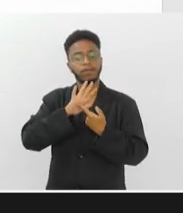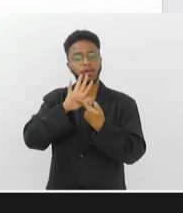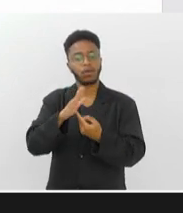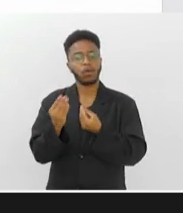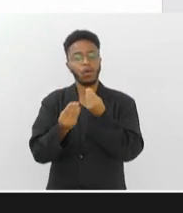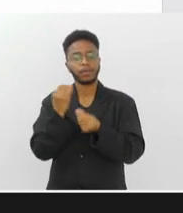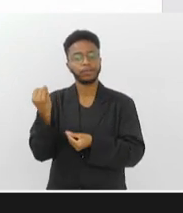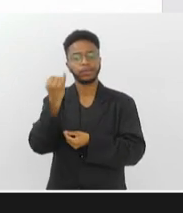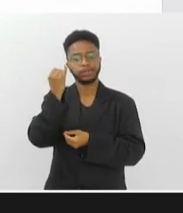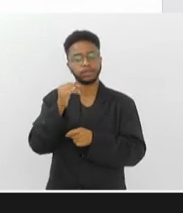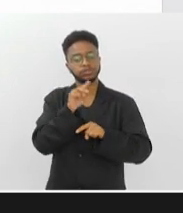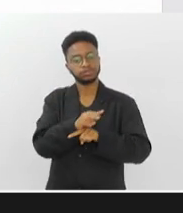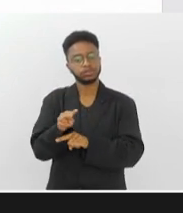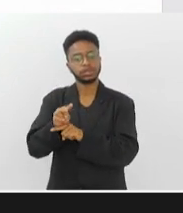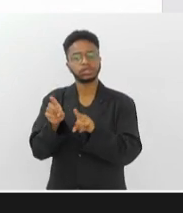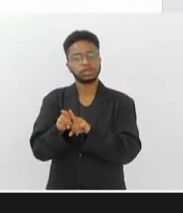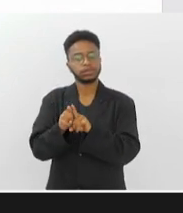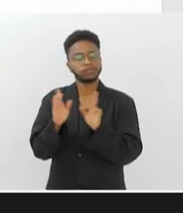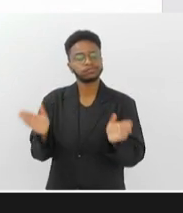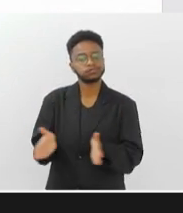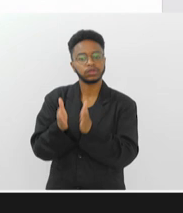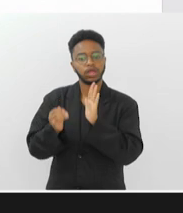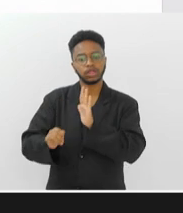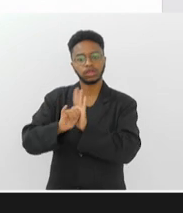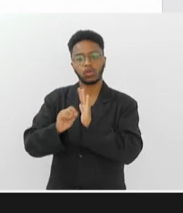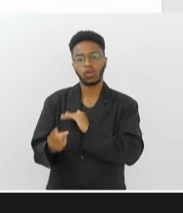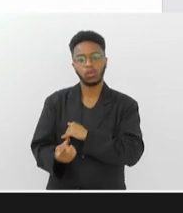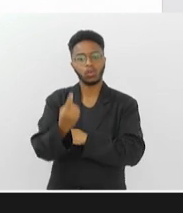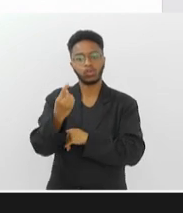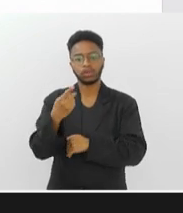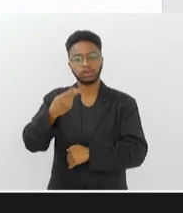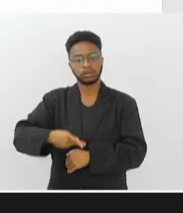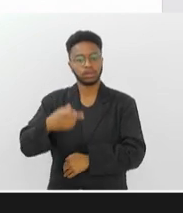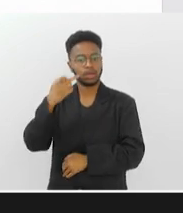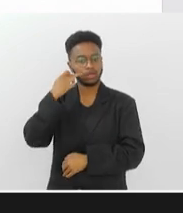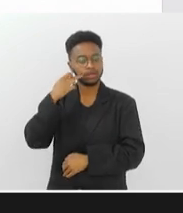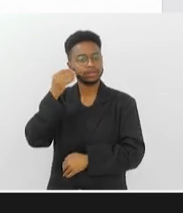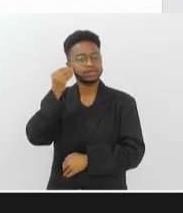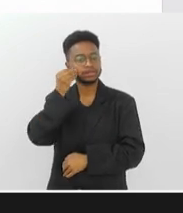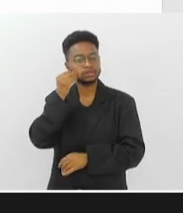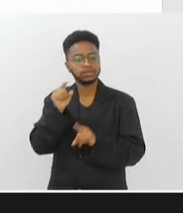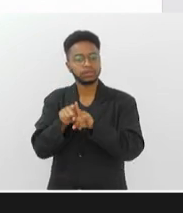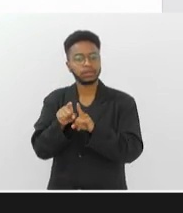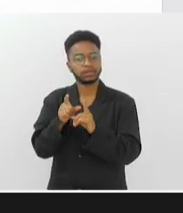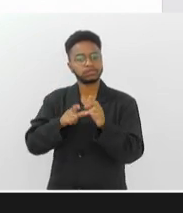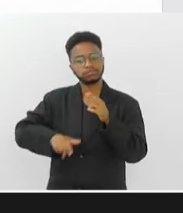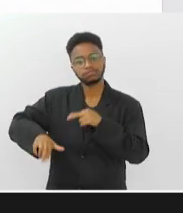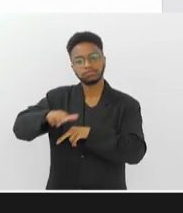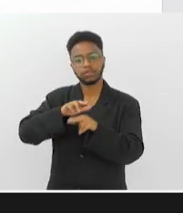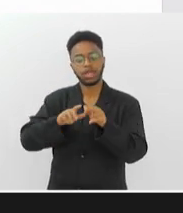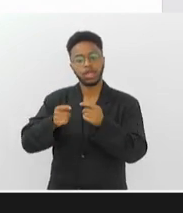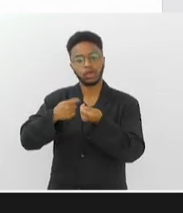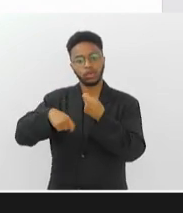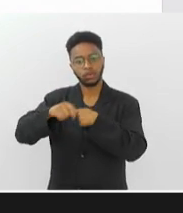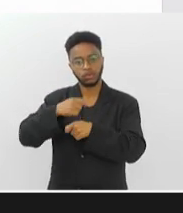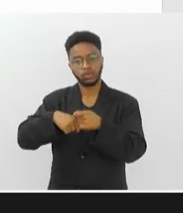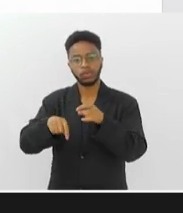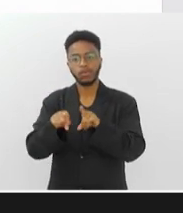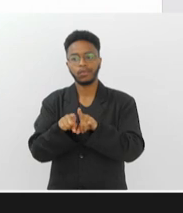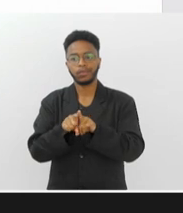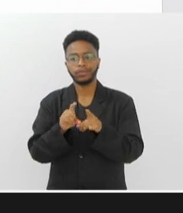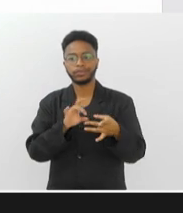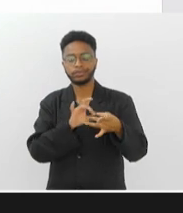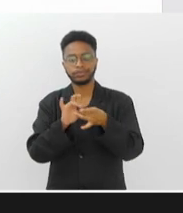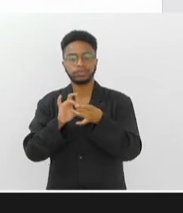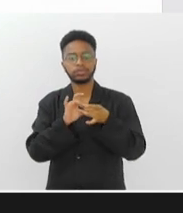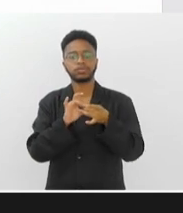promover a identidade única de Angola enquanto busca diversificar a sua economia. Ao aproveitar os recursos naturais